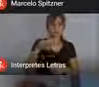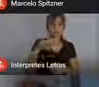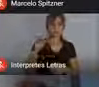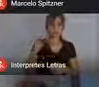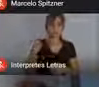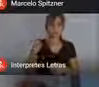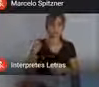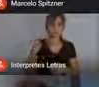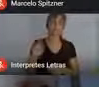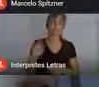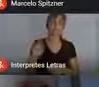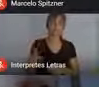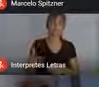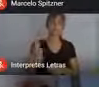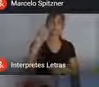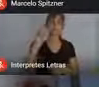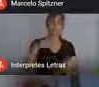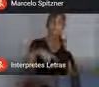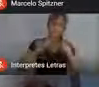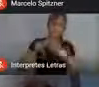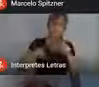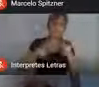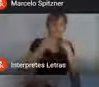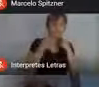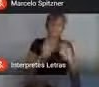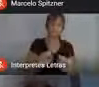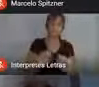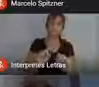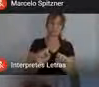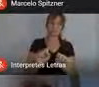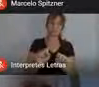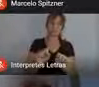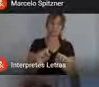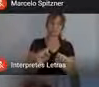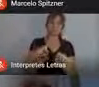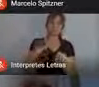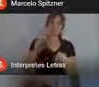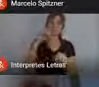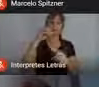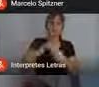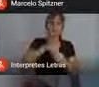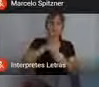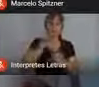da valorização das variantes linguísticas no ensino de língua portuguesa, né?